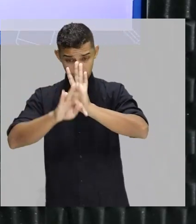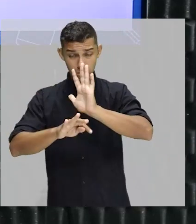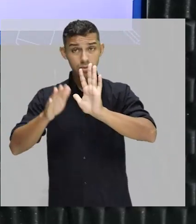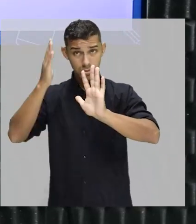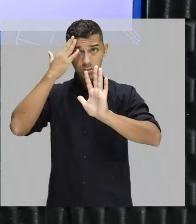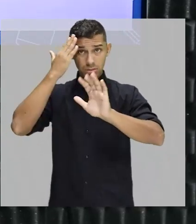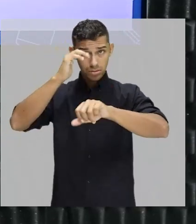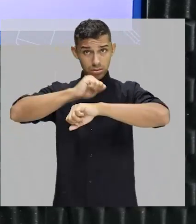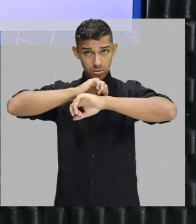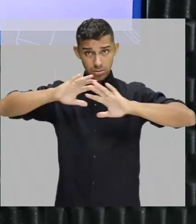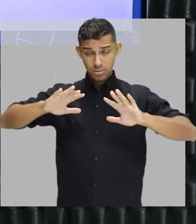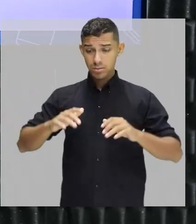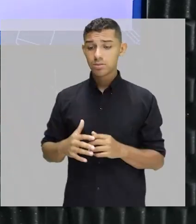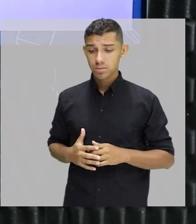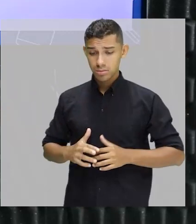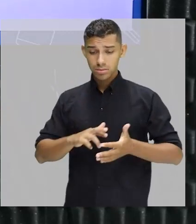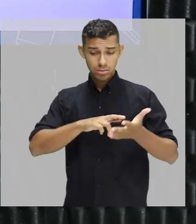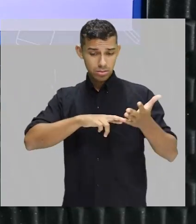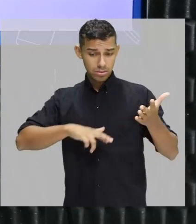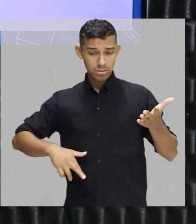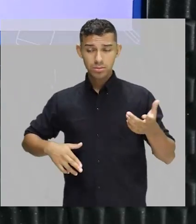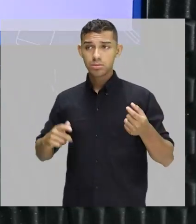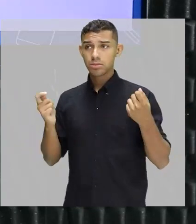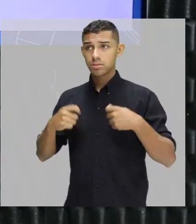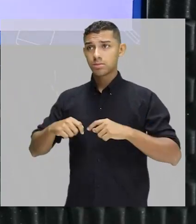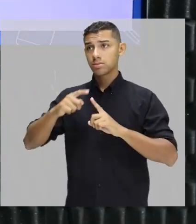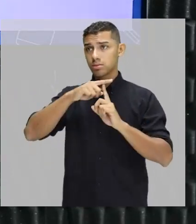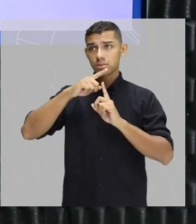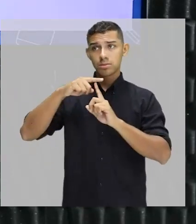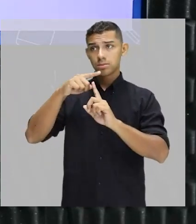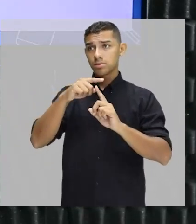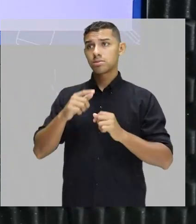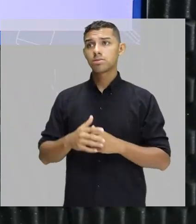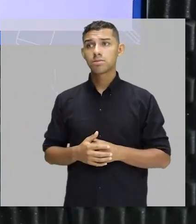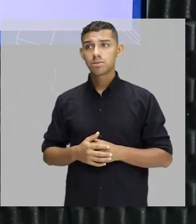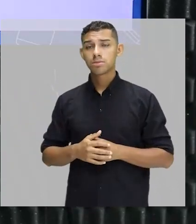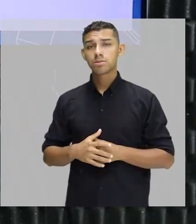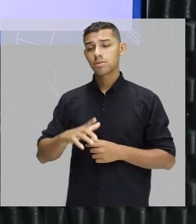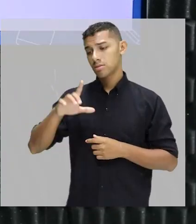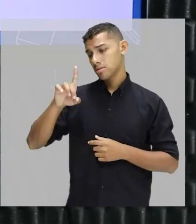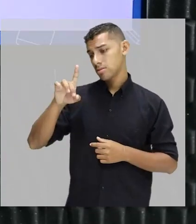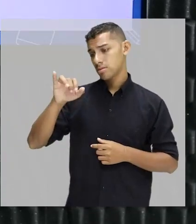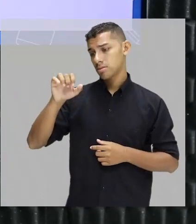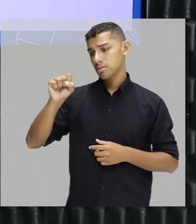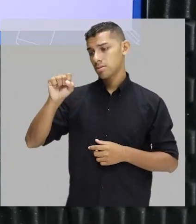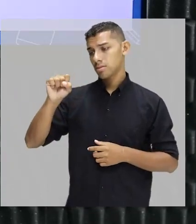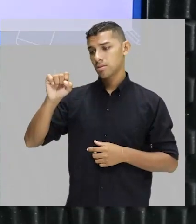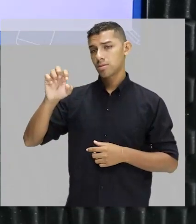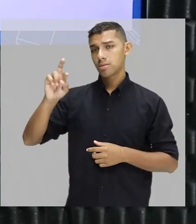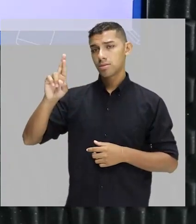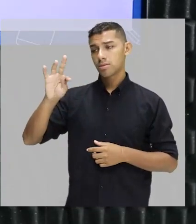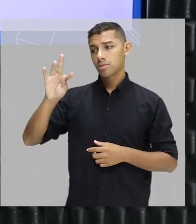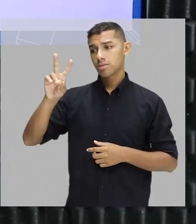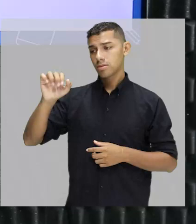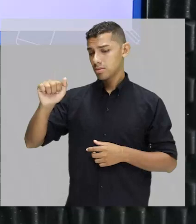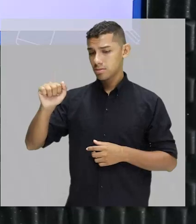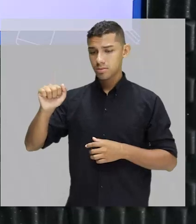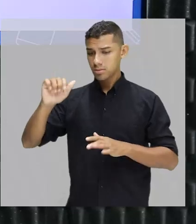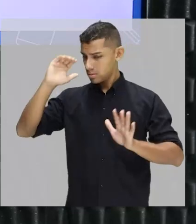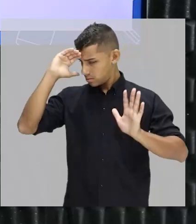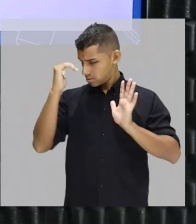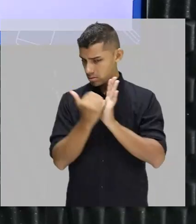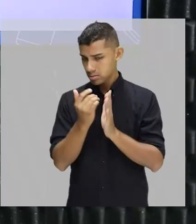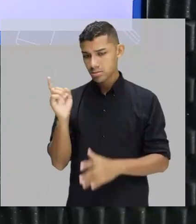tipos textuais. Na redação do Enem é cobrado o quê? A tipologia dissertativa argumentativa. Se você não cumpre